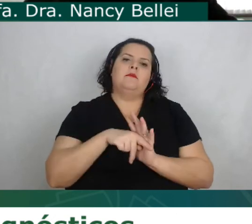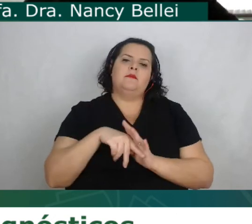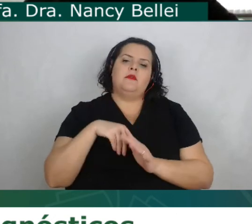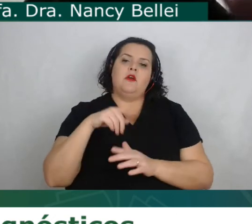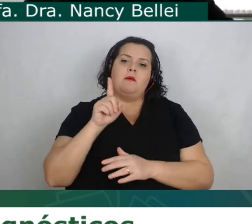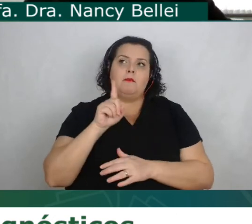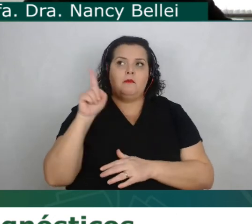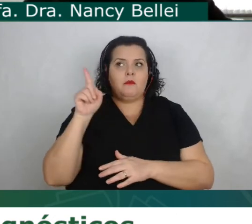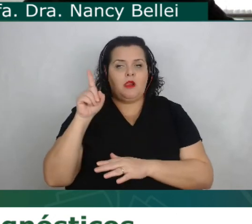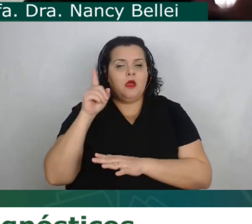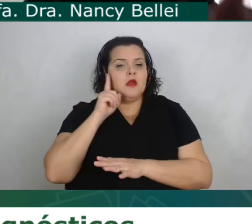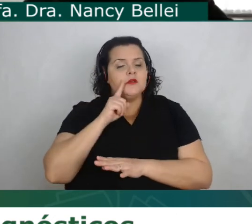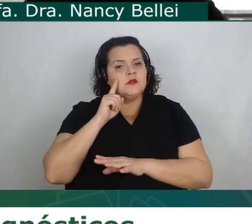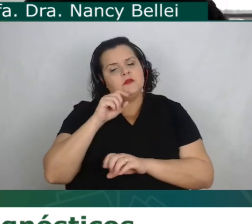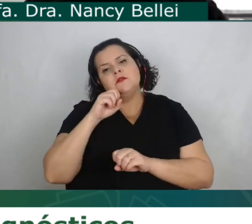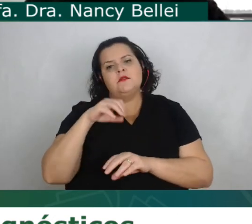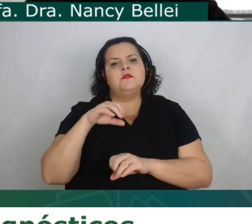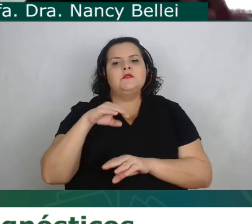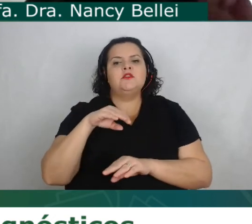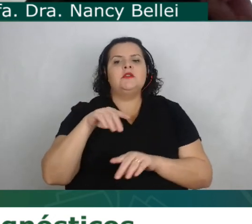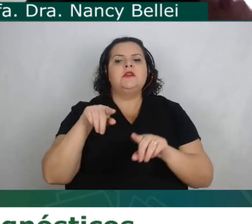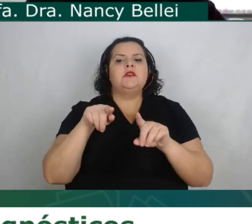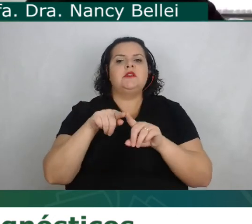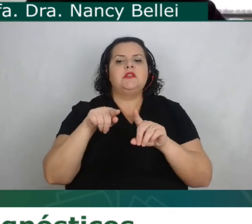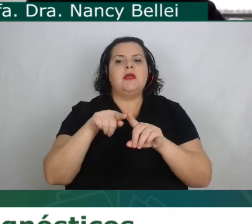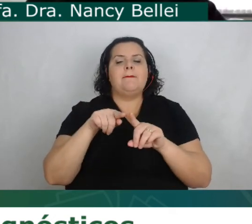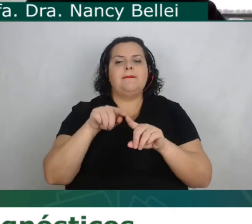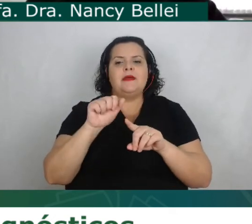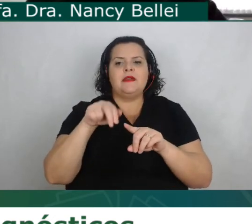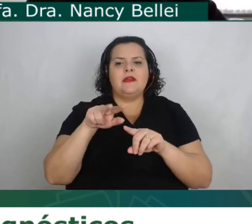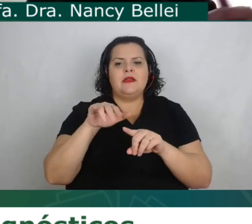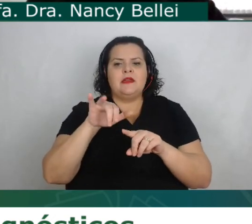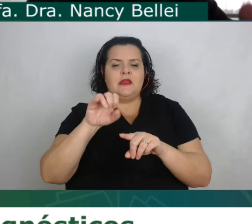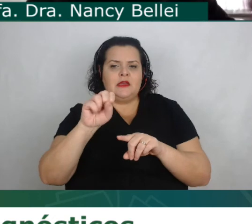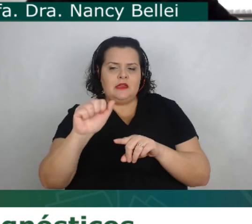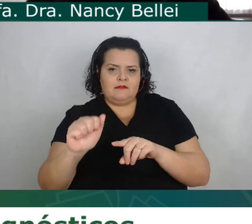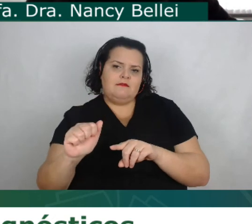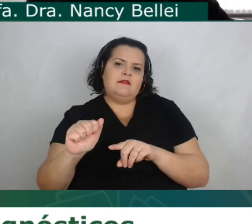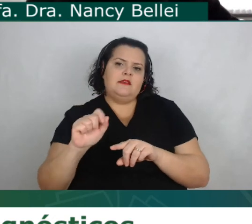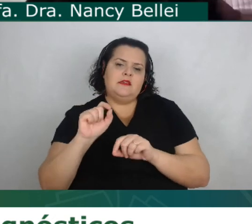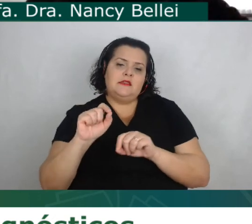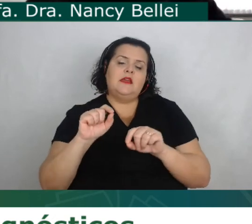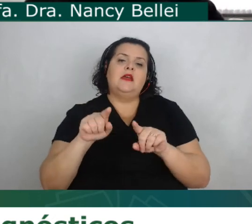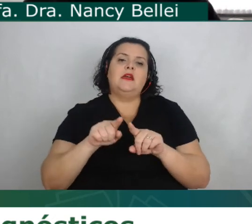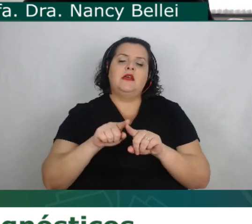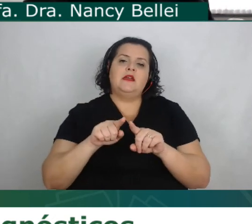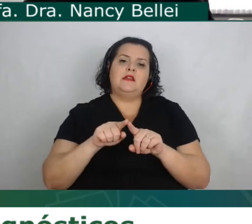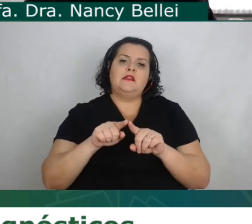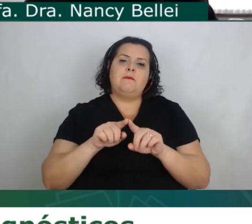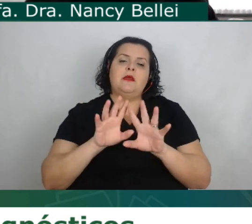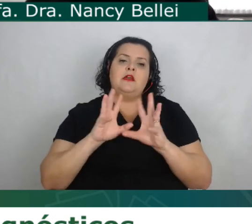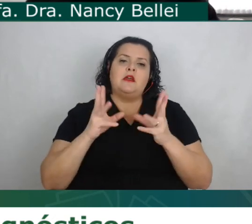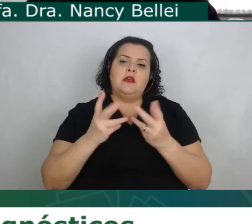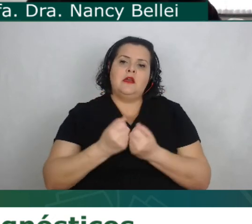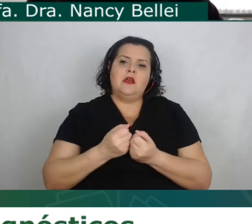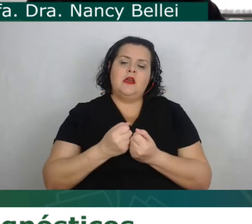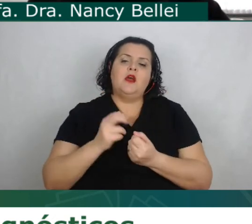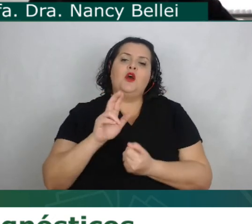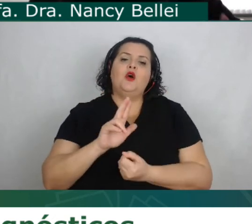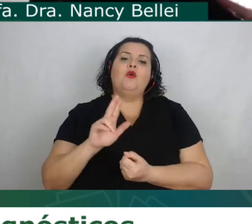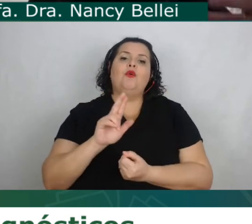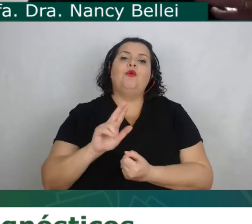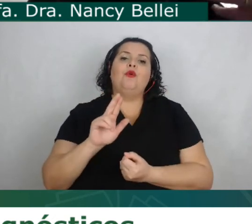do CDC e na Anvisa, Ministério da Saúde, de usar 2 swabs, até por uma questão de falta de swab no